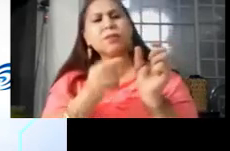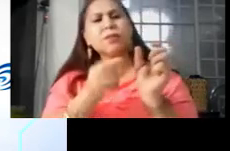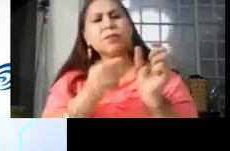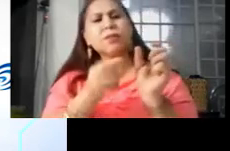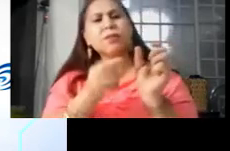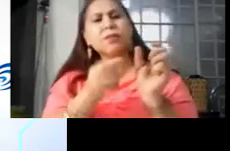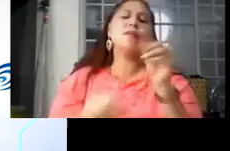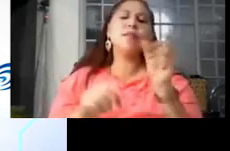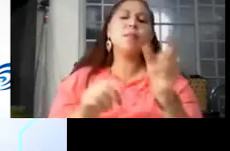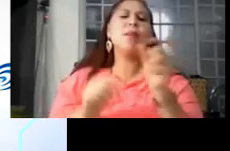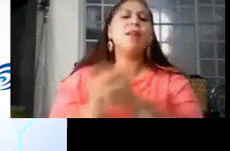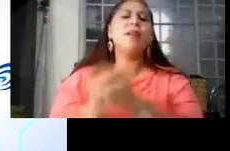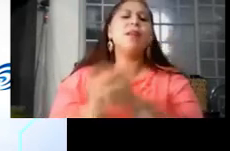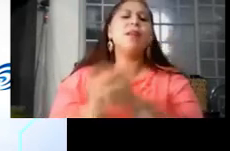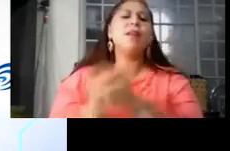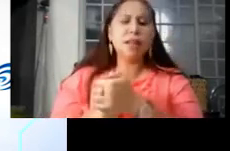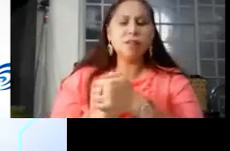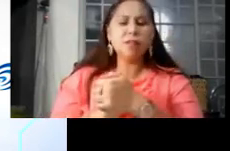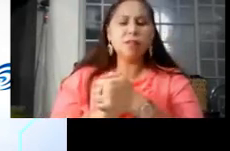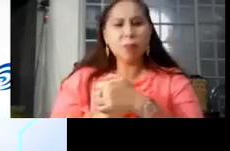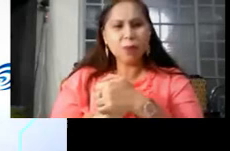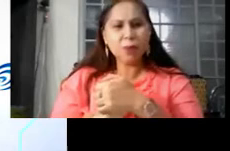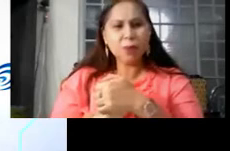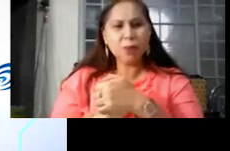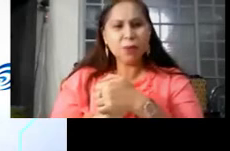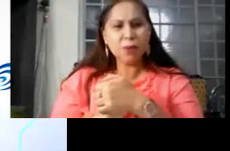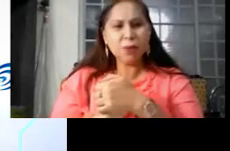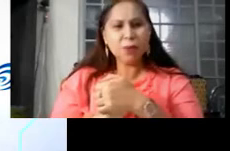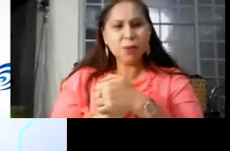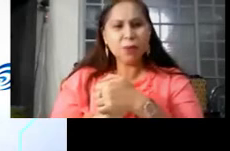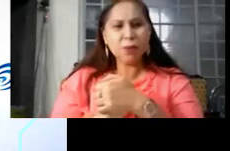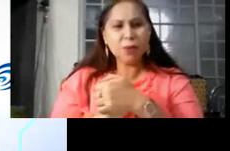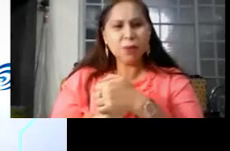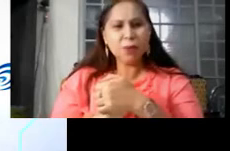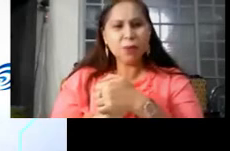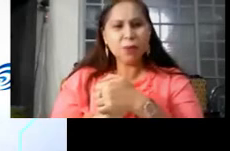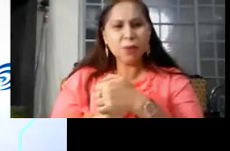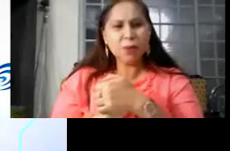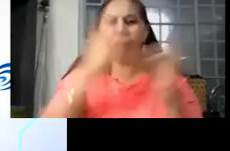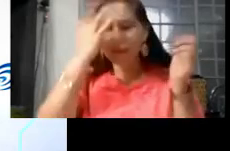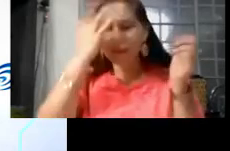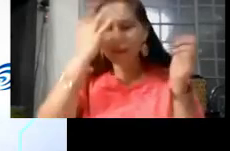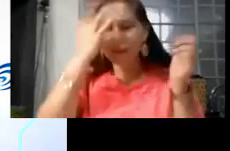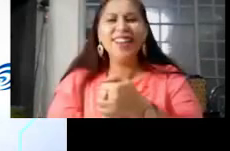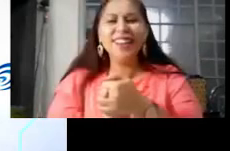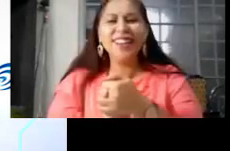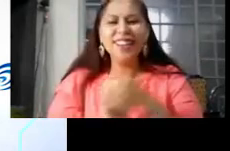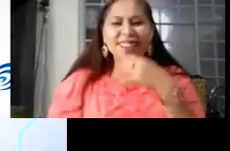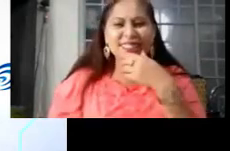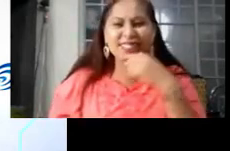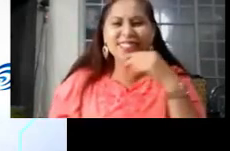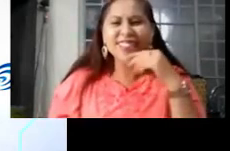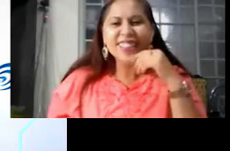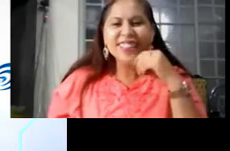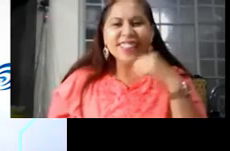que são colocados na palavra da língua portuguesa, tá vendo? Viu que não era tão difícil assim, que era fácil?